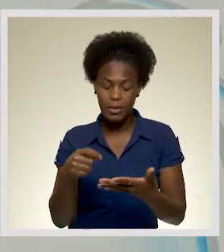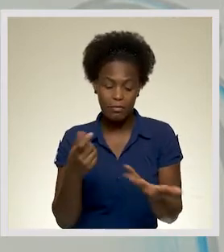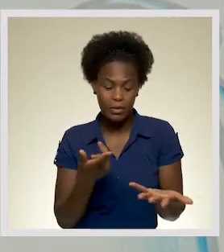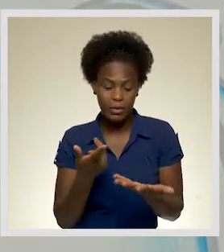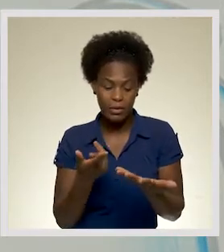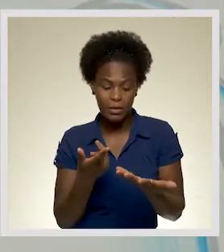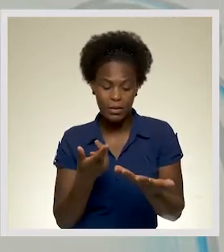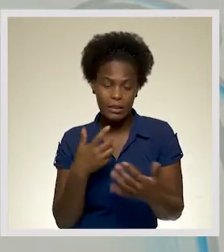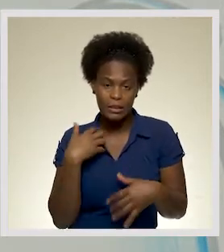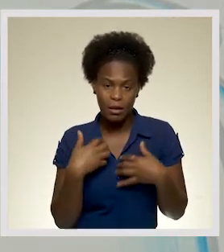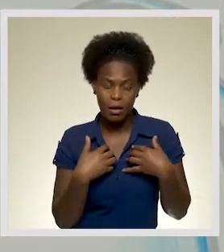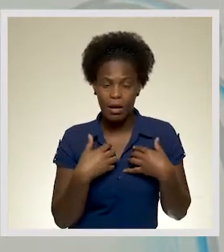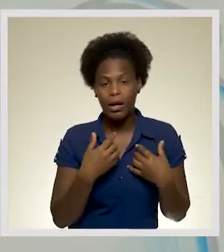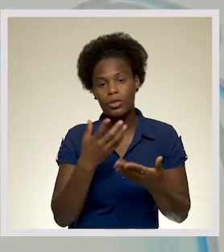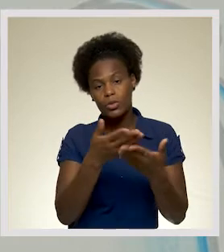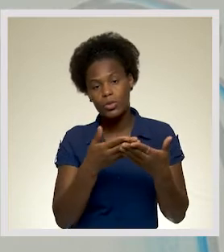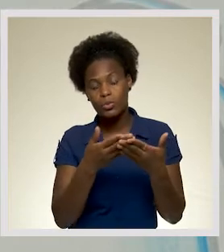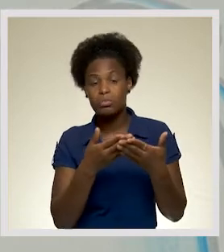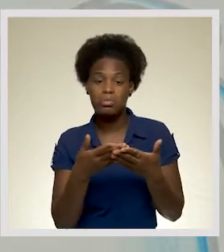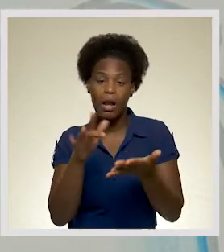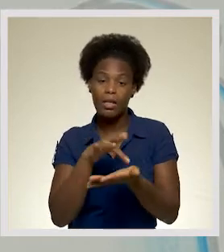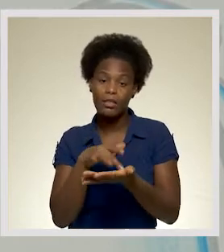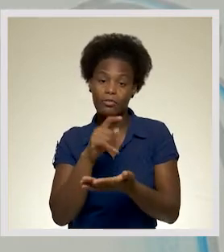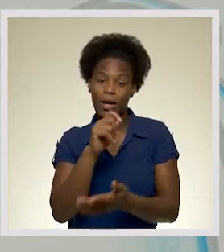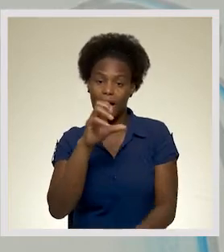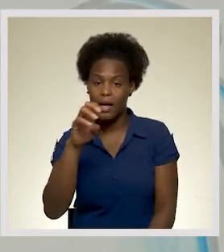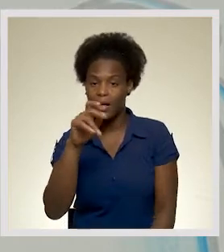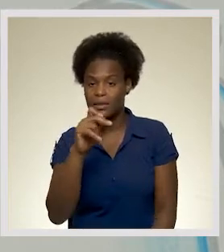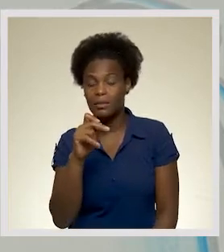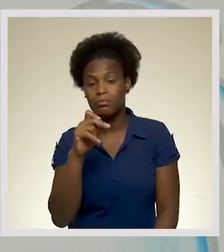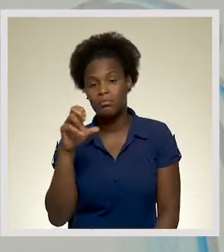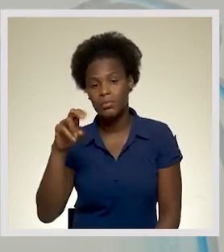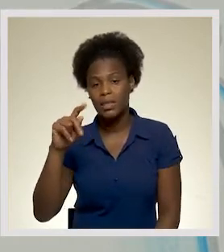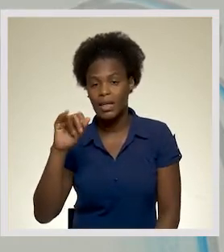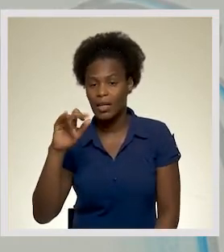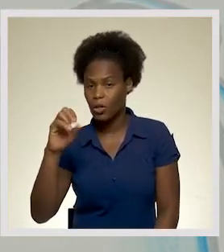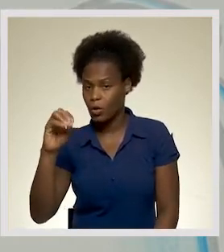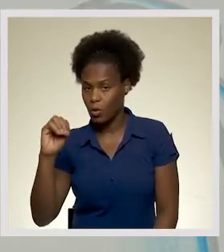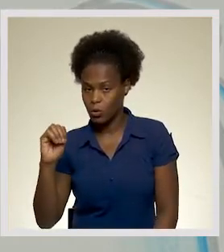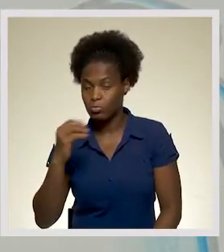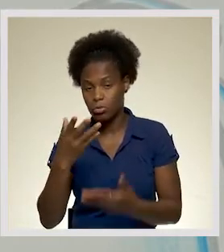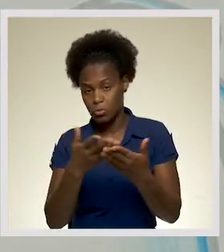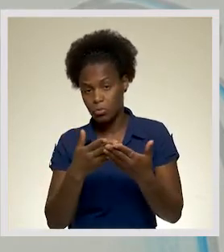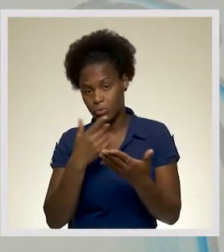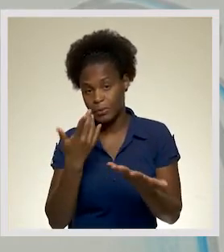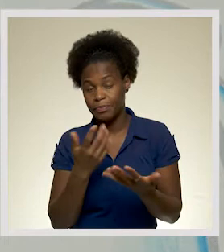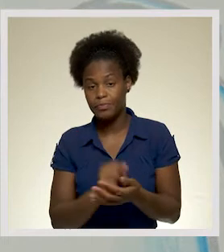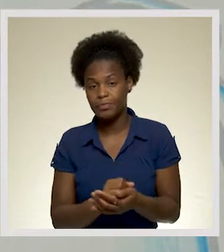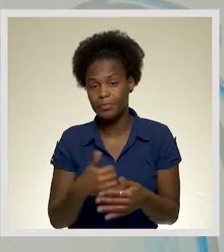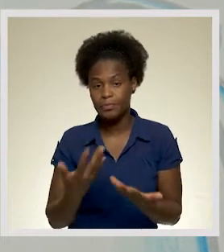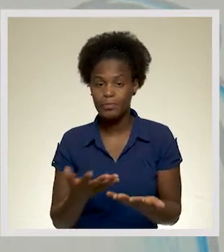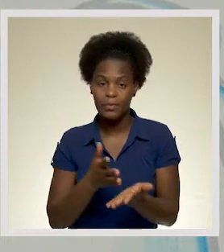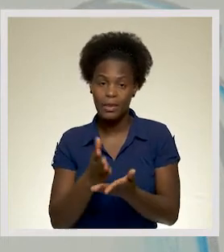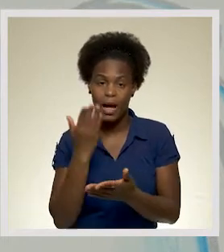estuda a obra de Eça de Queiroz, um dos aspectos da obra de Queiroz. Continuando a nossa